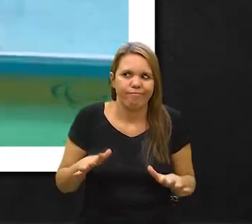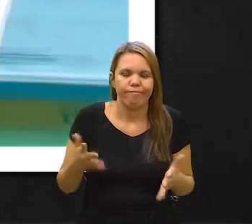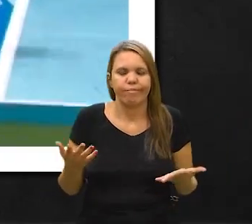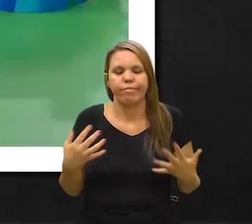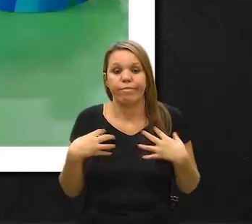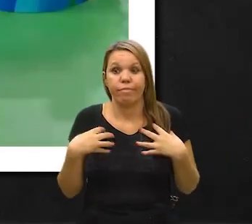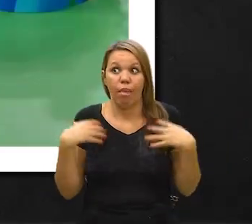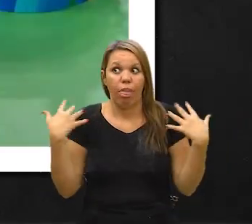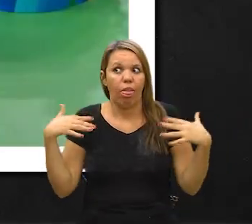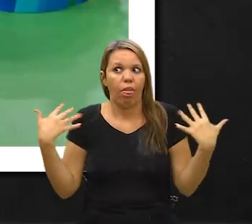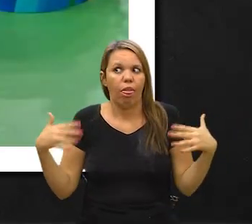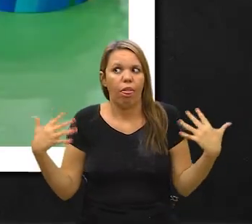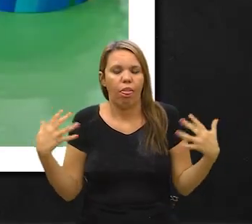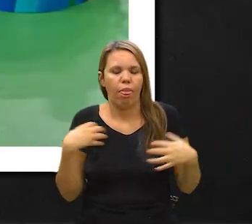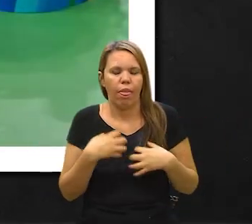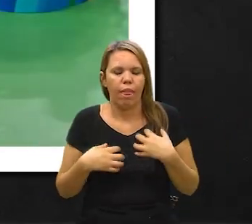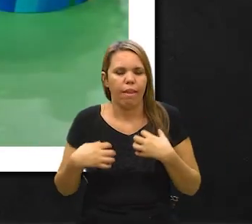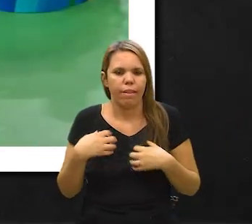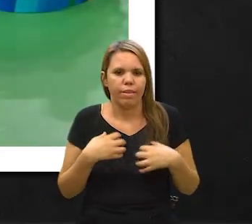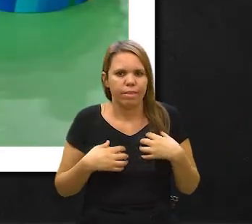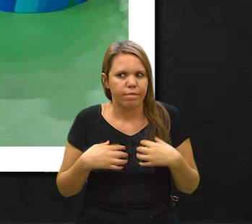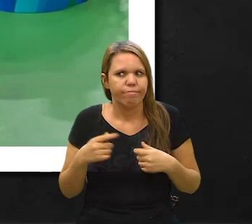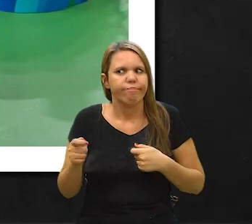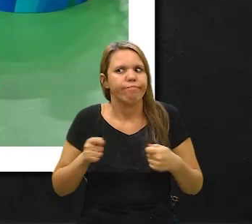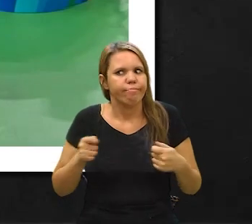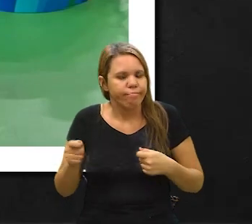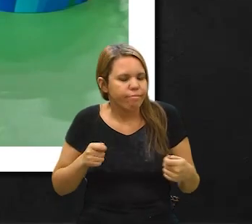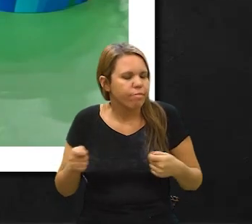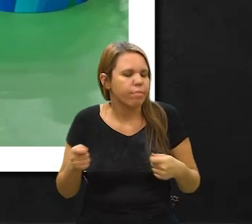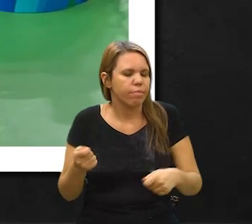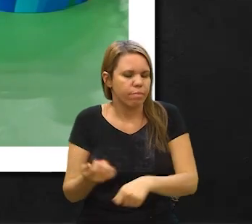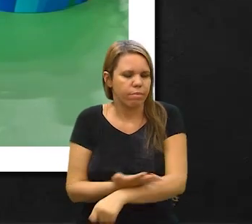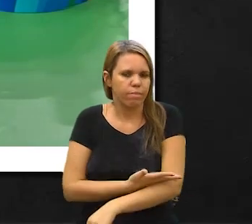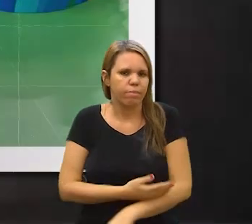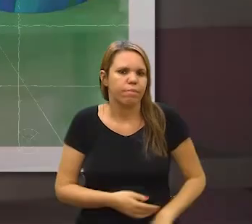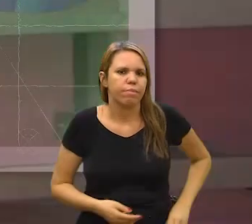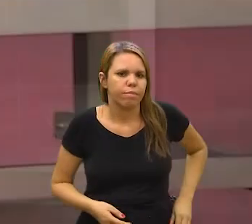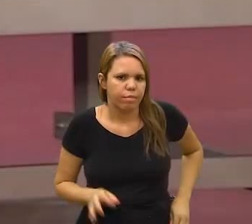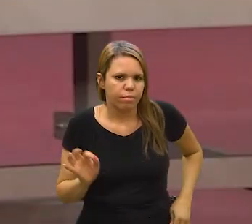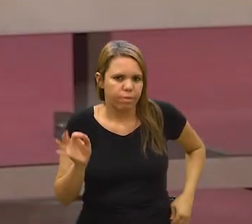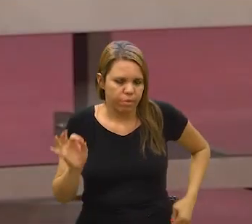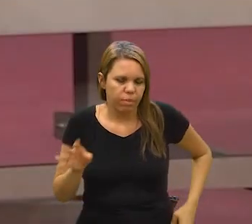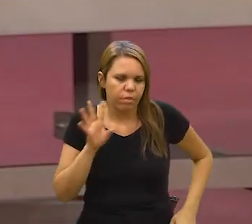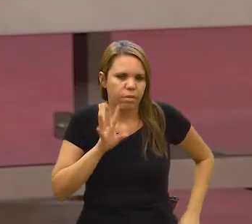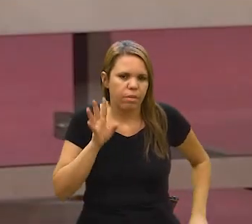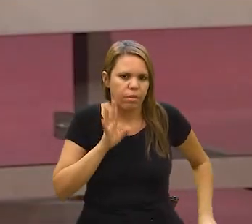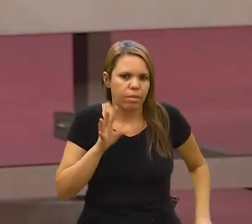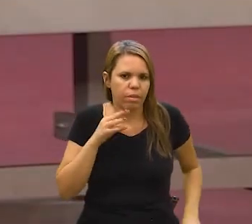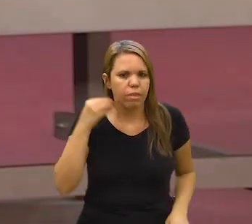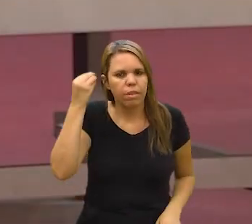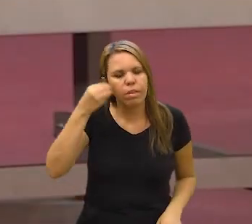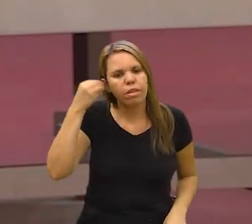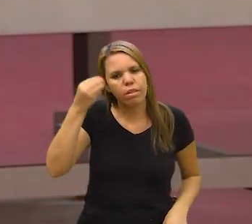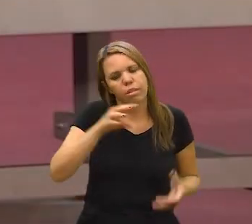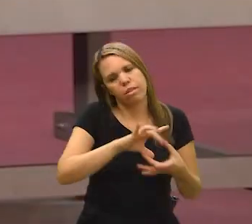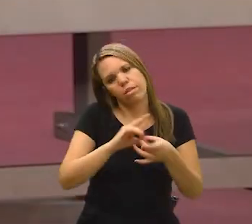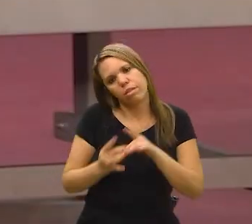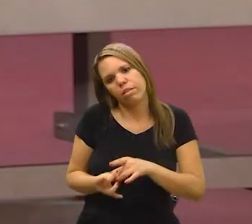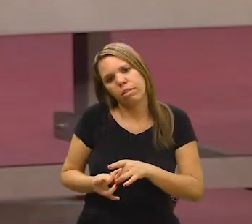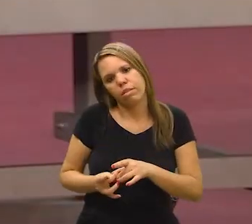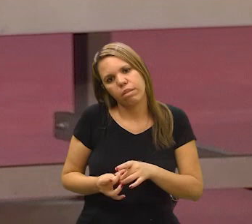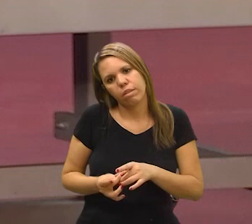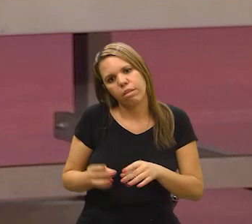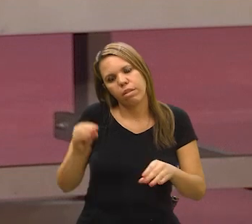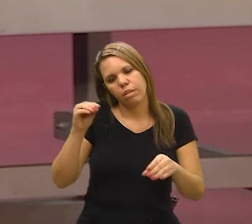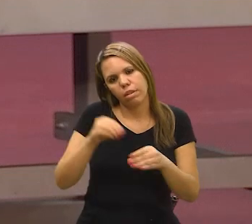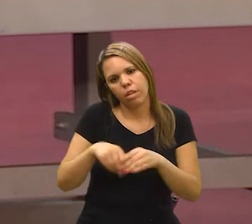pouco vislumbrado. Mexe, então, né? Mexe, então você tem que ter muito controle emocional. Mas com certeza foi muito bacana. A experiência de jogar uma Paralimpíada